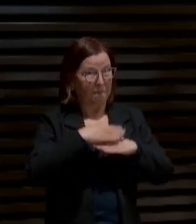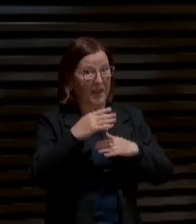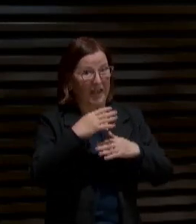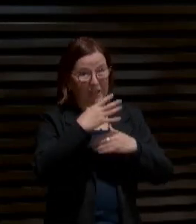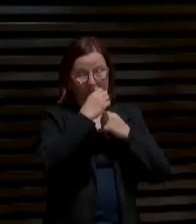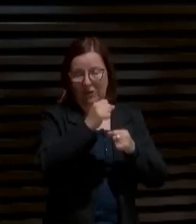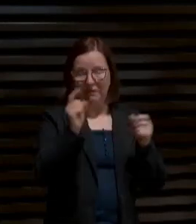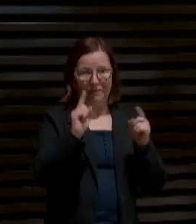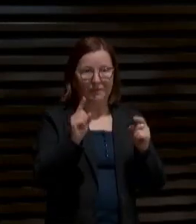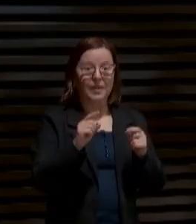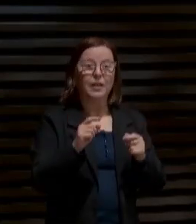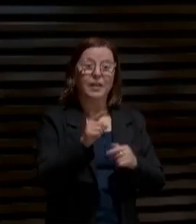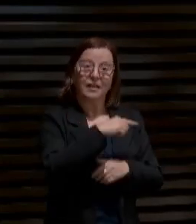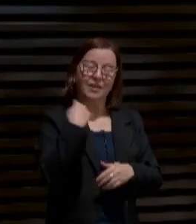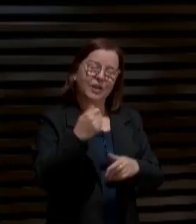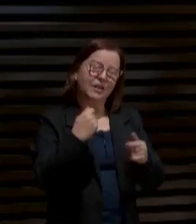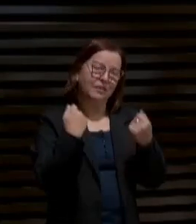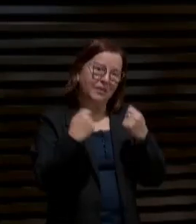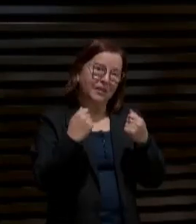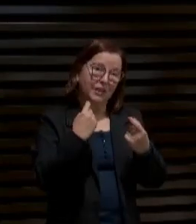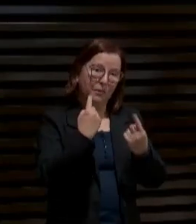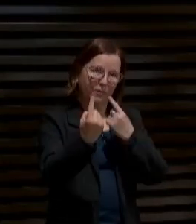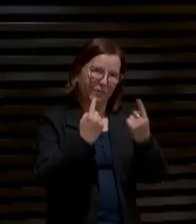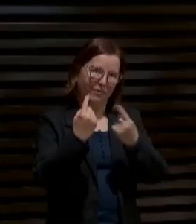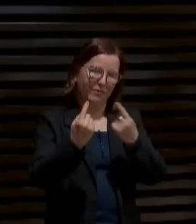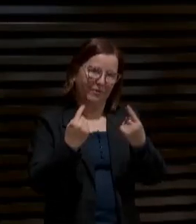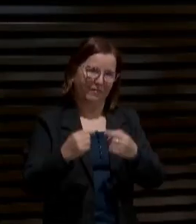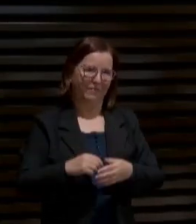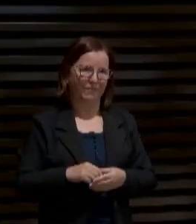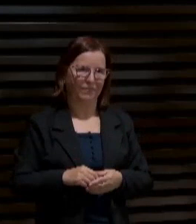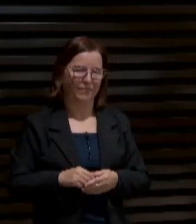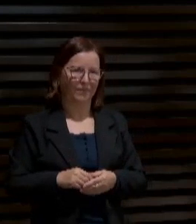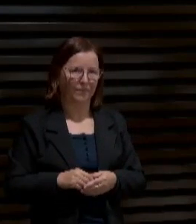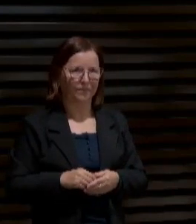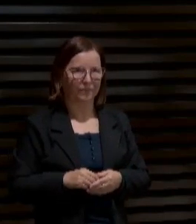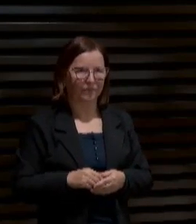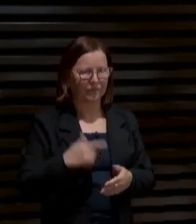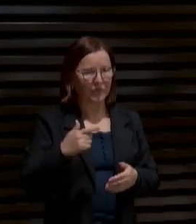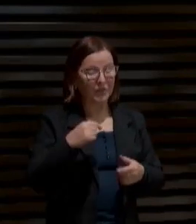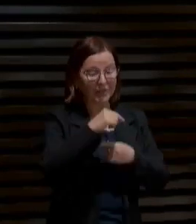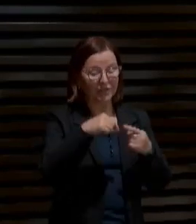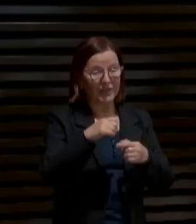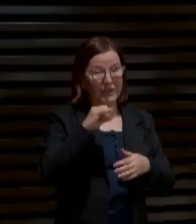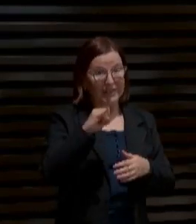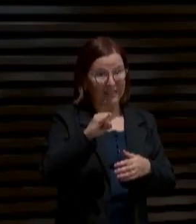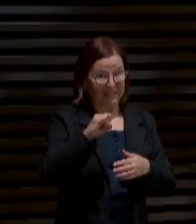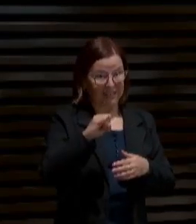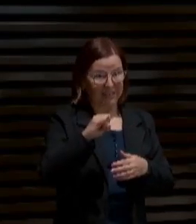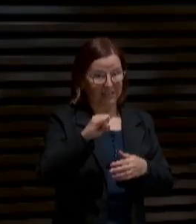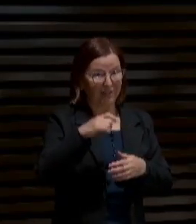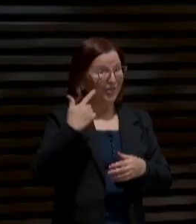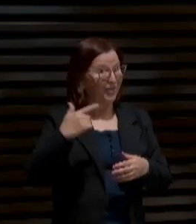comunidade e não existe Santificação se essa vida de Comunidade dos irmãos então se você tá passando por um pouco seja orgulhoso